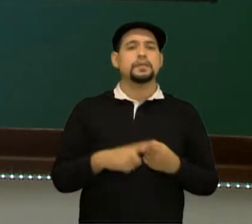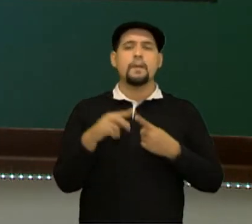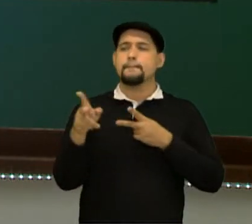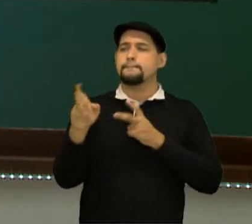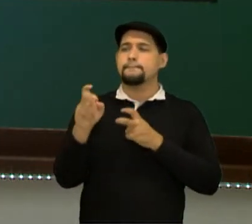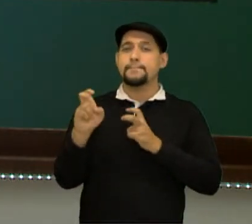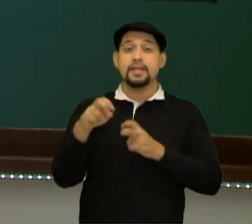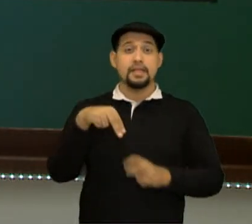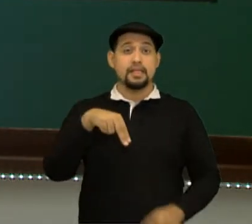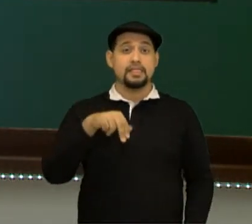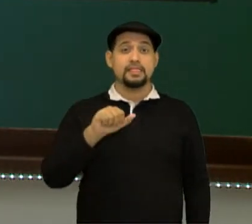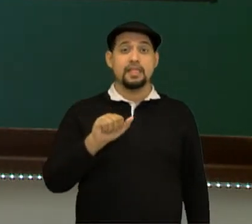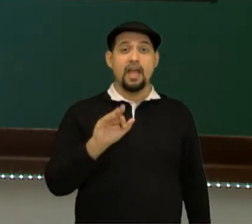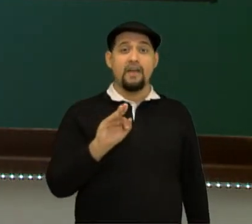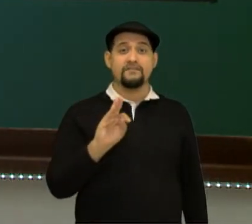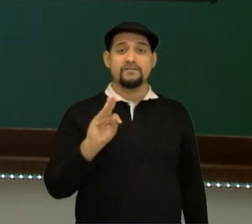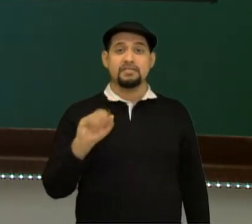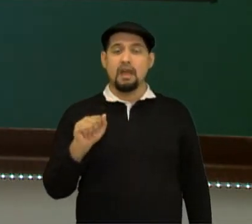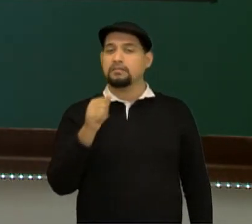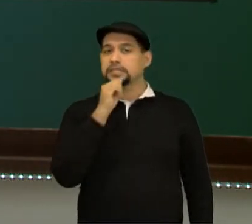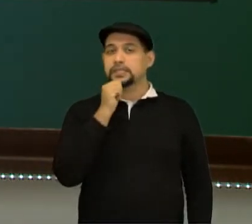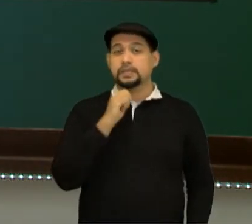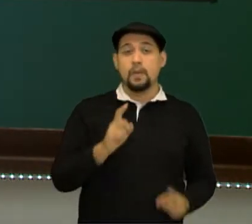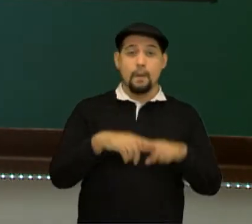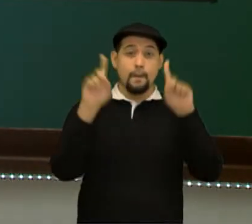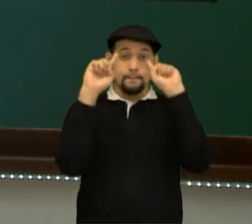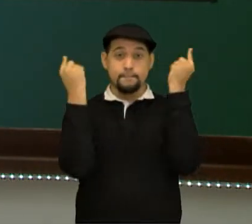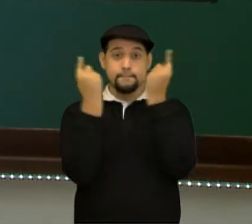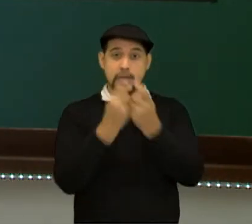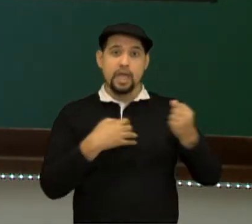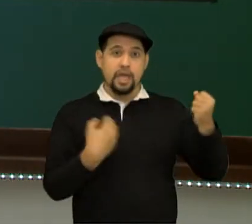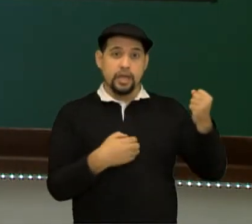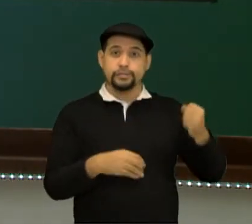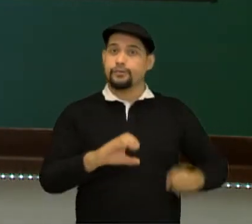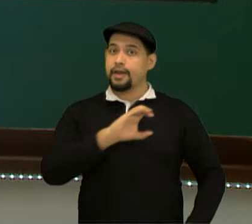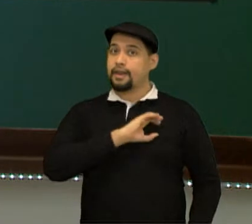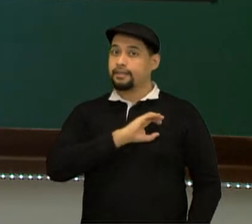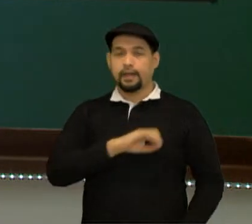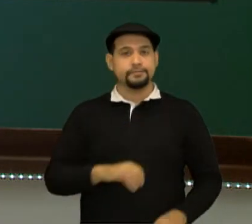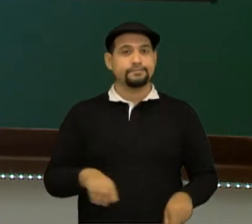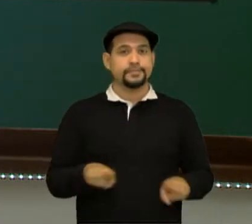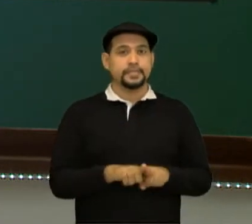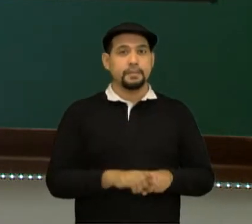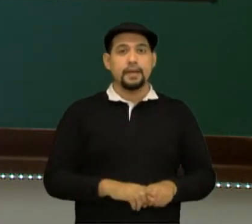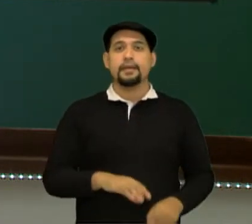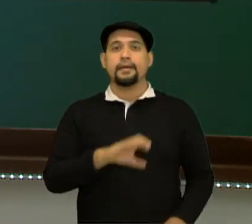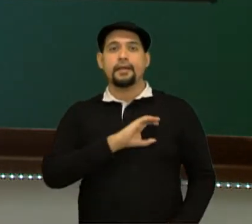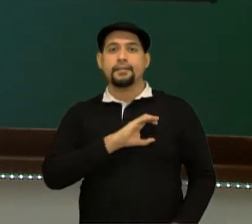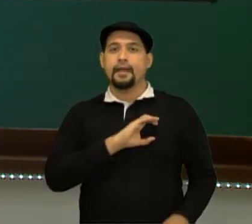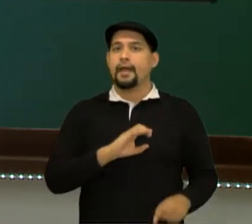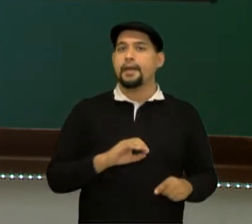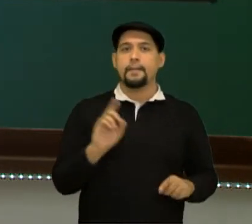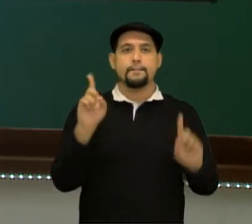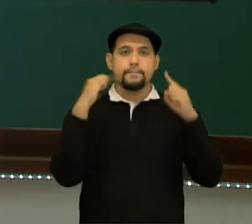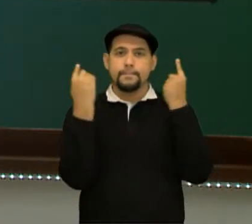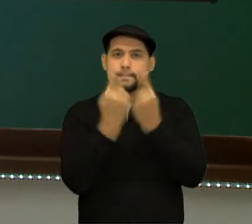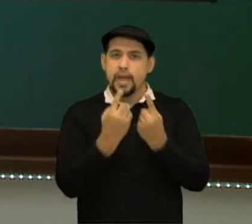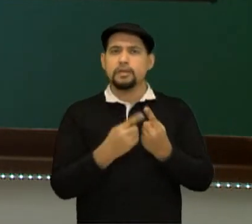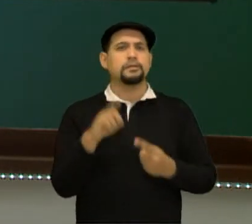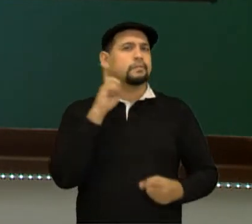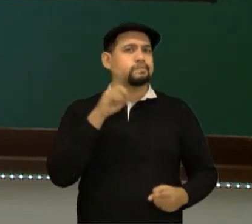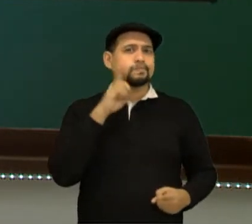aqui nós percebemos o nafta entre México e Canadá os Estados Unidos onde é uma disparidade uma desigualdade